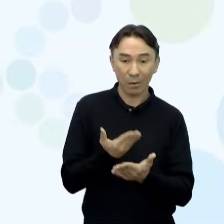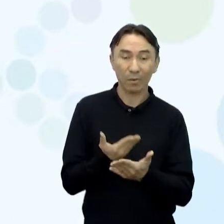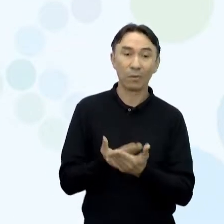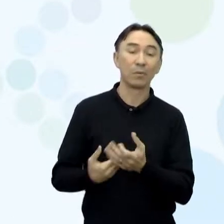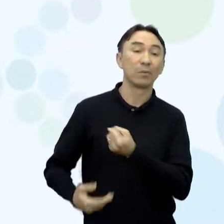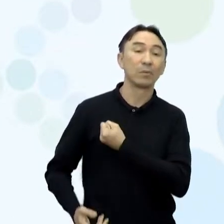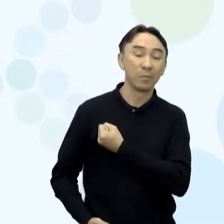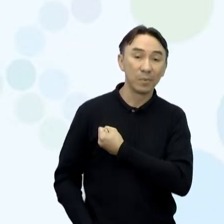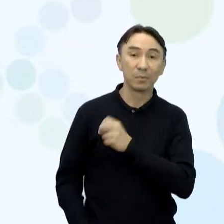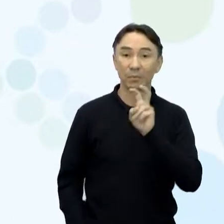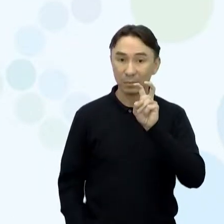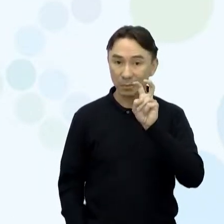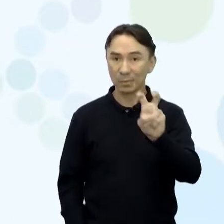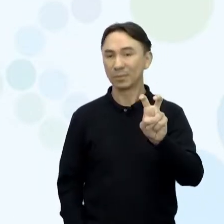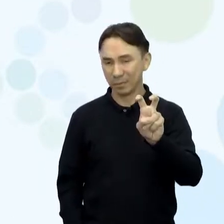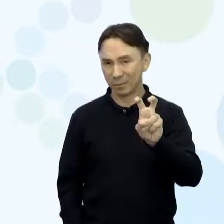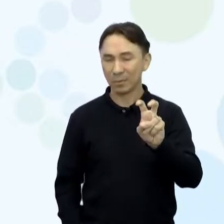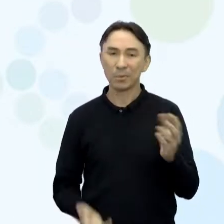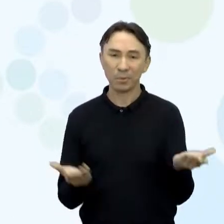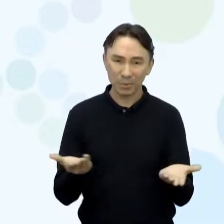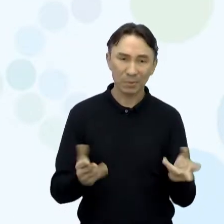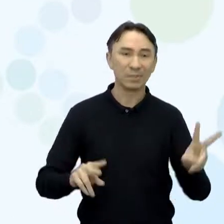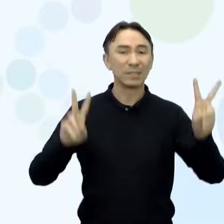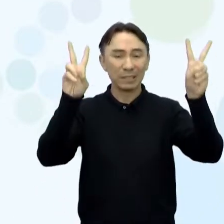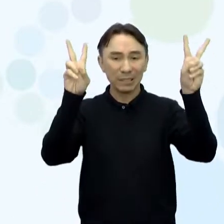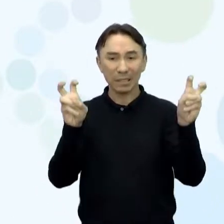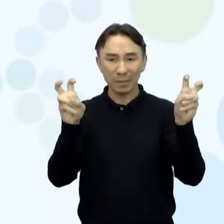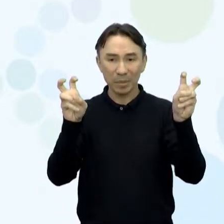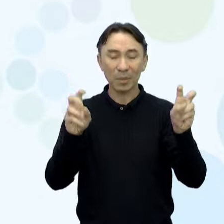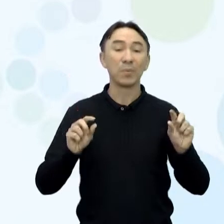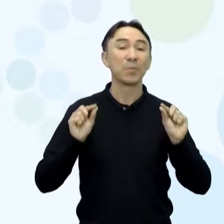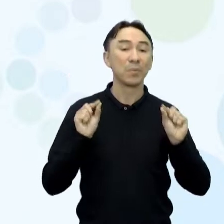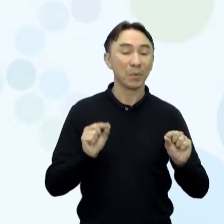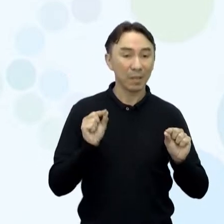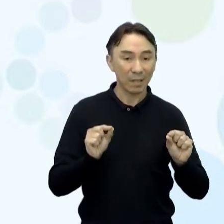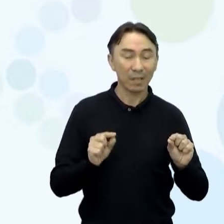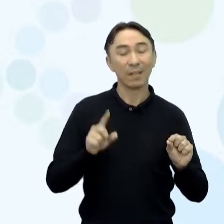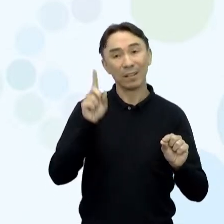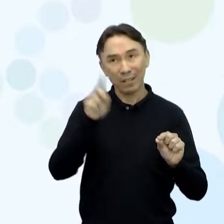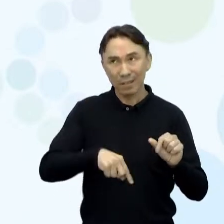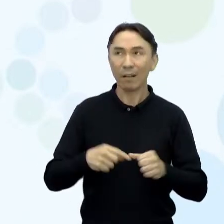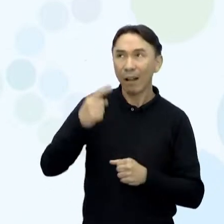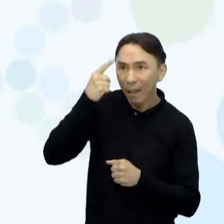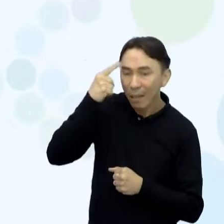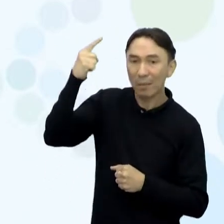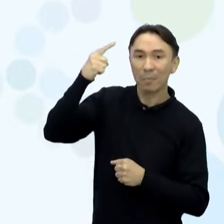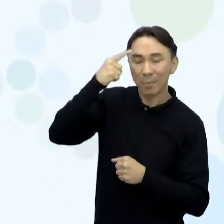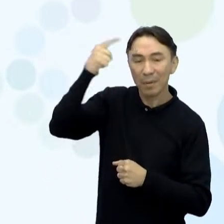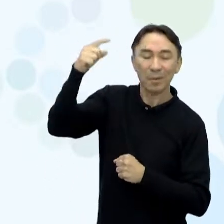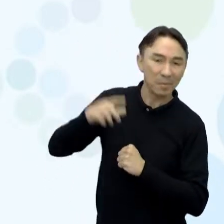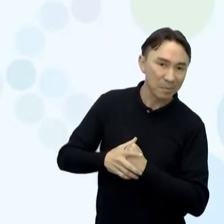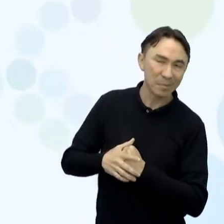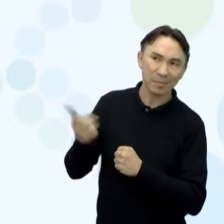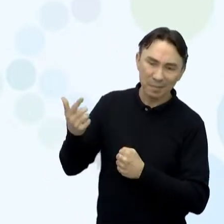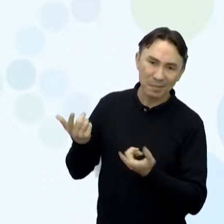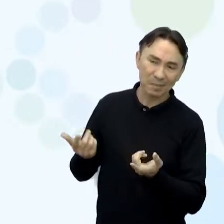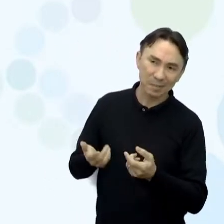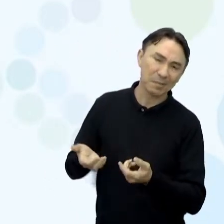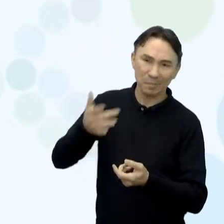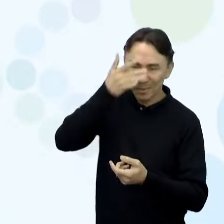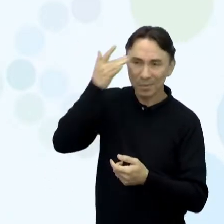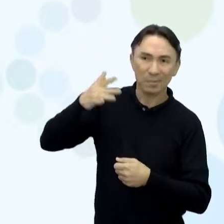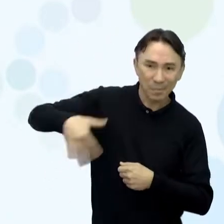de um tema que eu, até onde consiga me lembrar, só conheço gente que gosta. A gente vai falar de